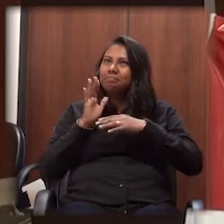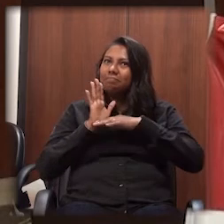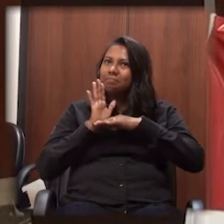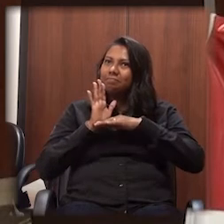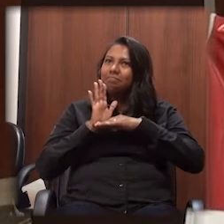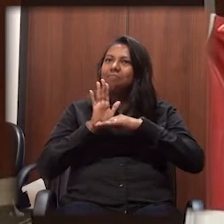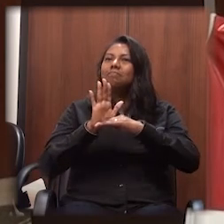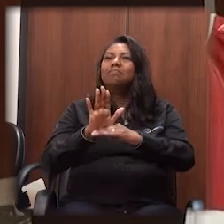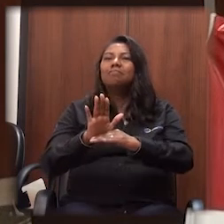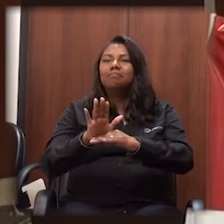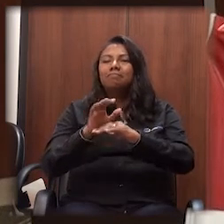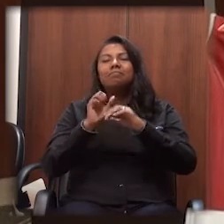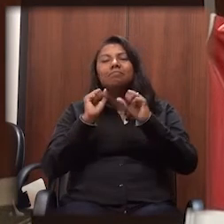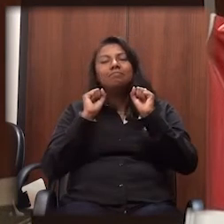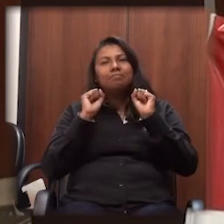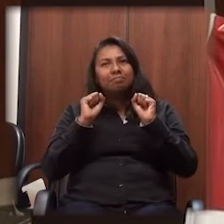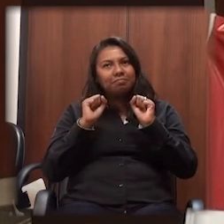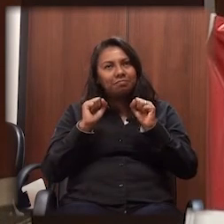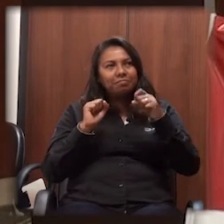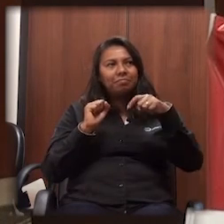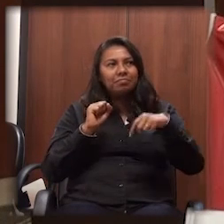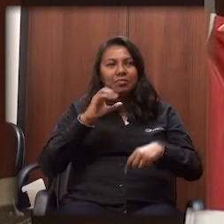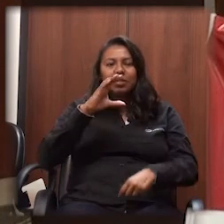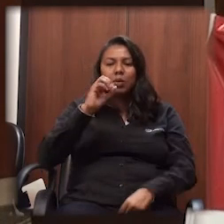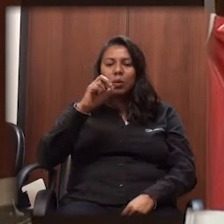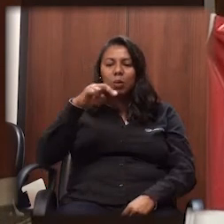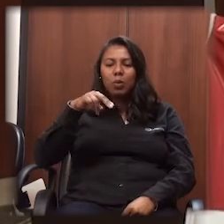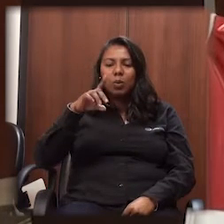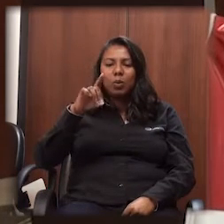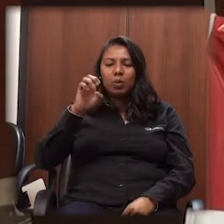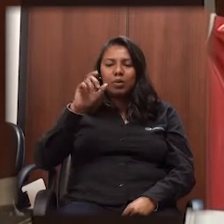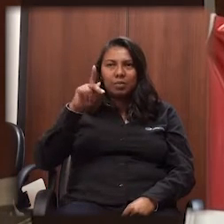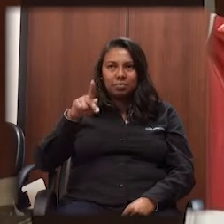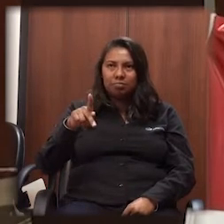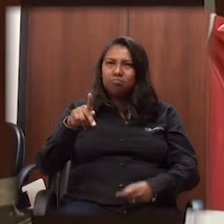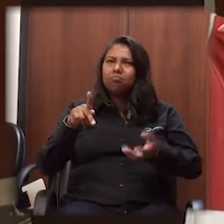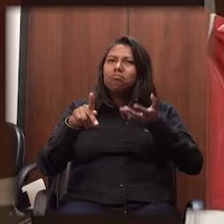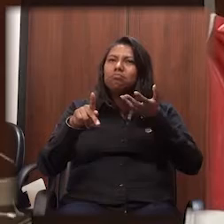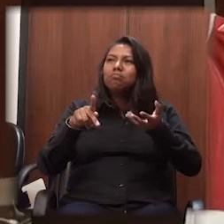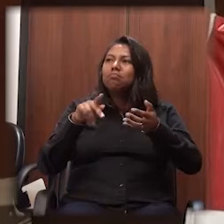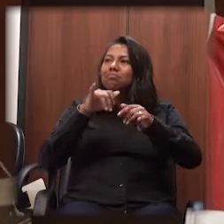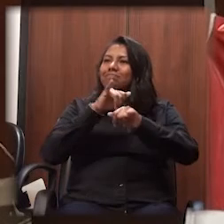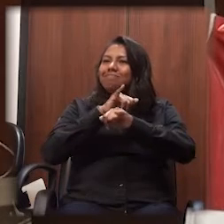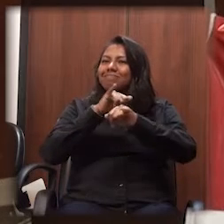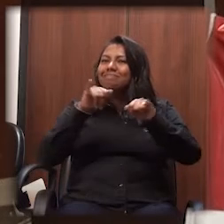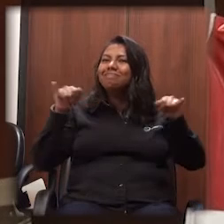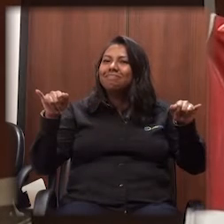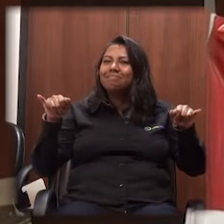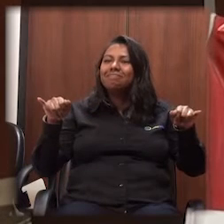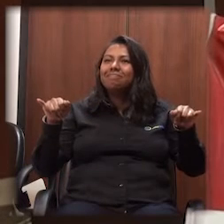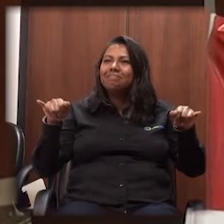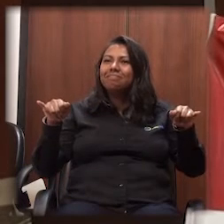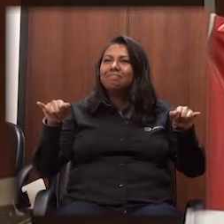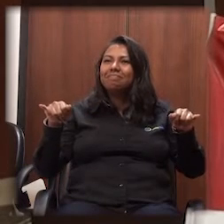com o CONDEP e queria dizer da minha